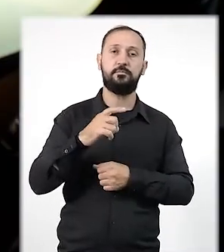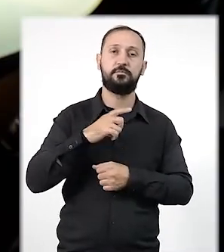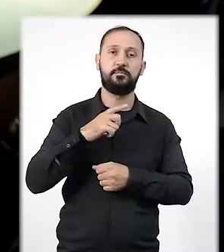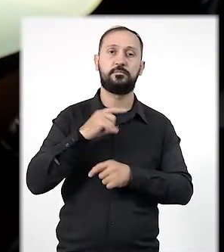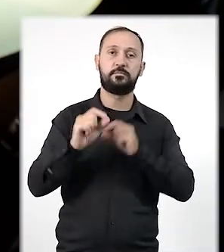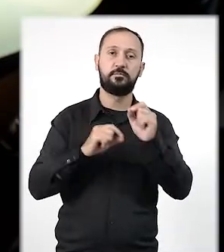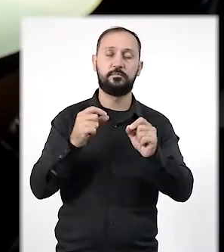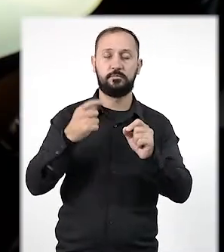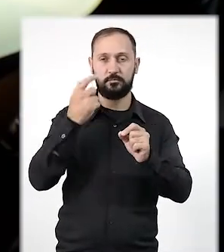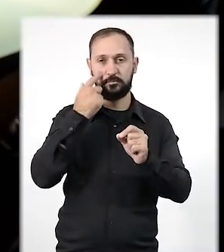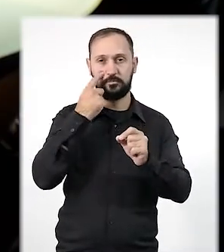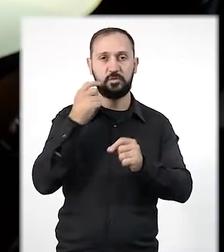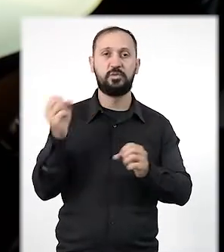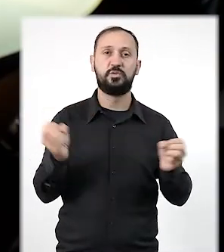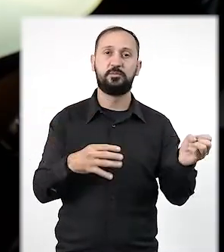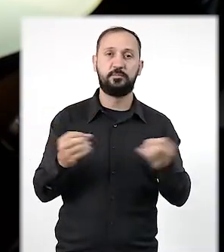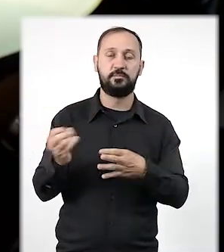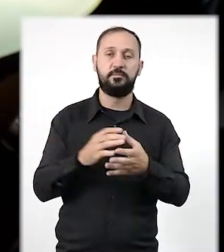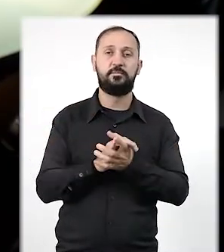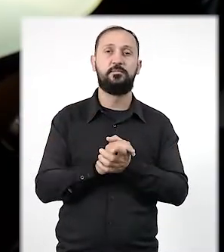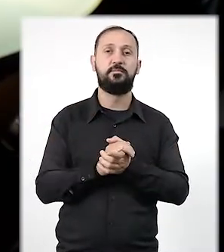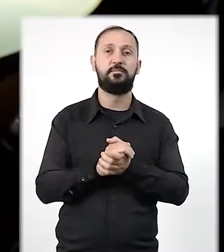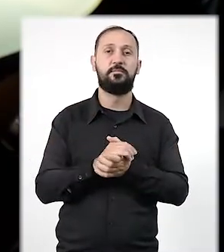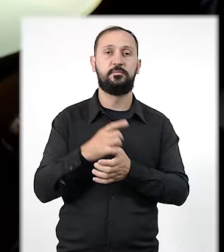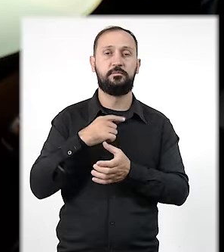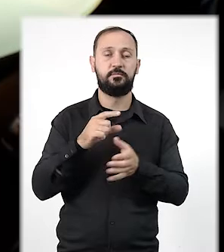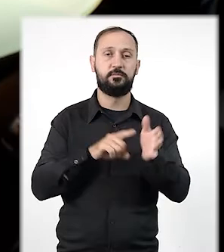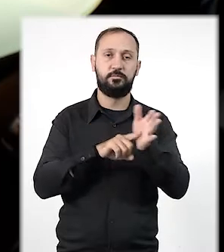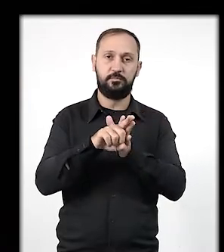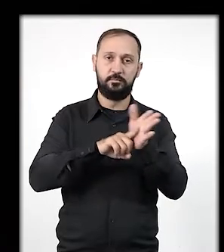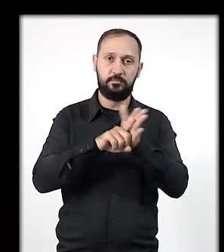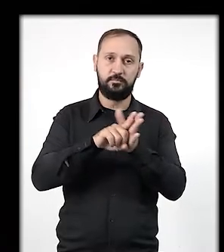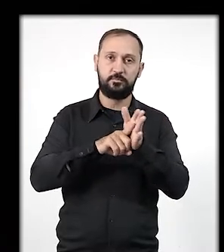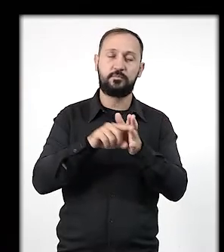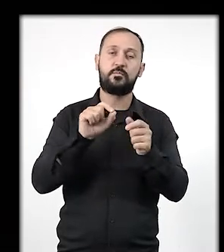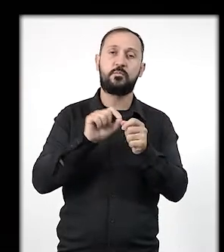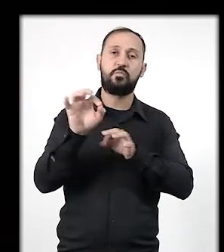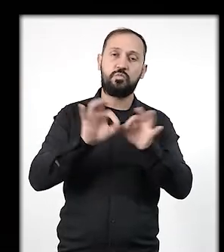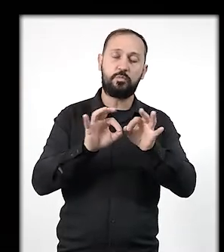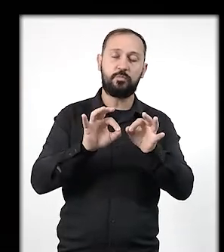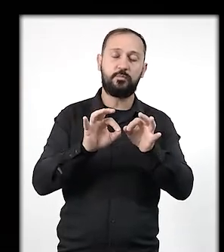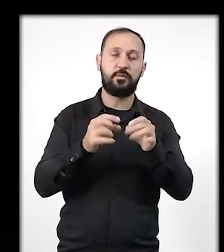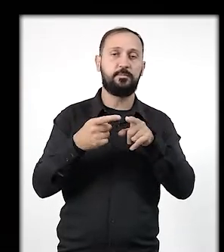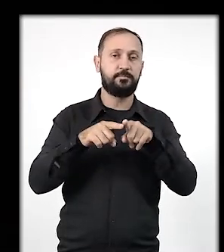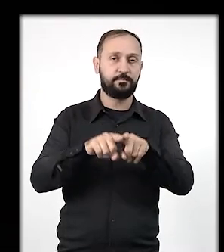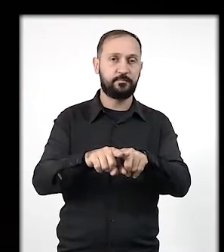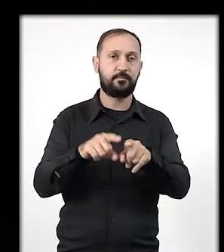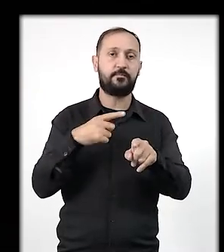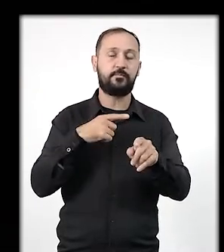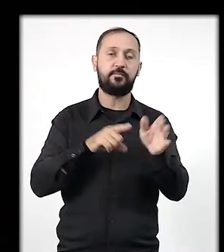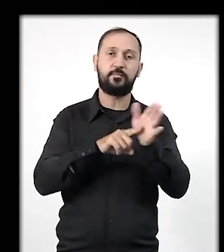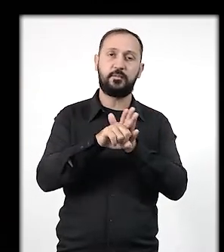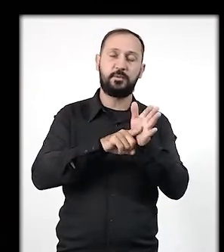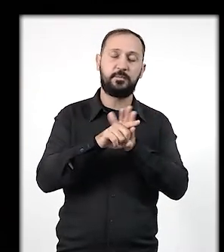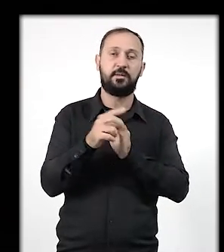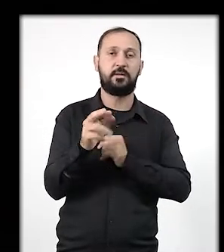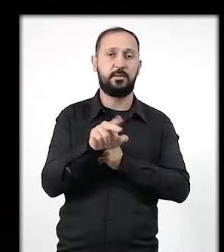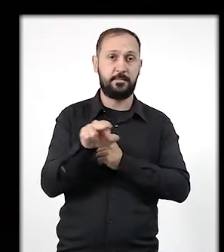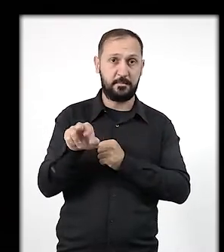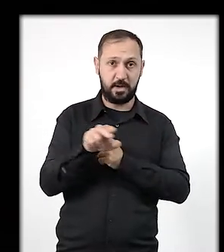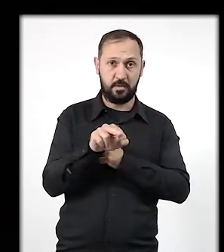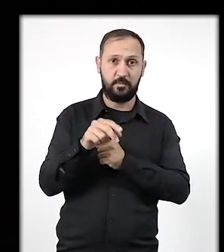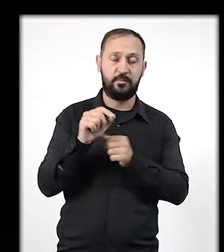veio dos processos de inovação. Essa pesquisa ela foi trabalhada em parceria, né? Existe uma pesquisa